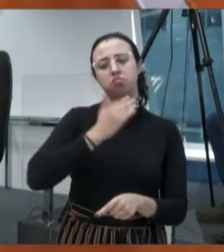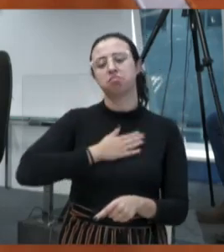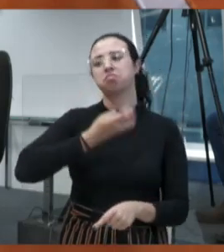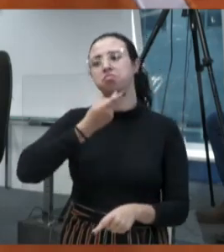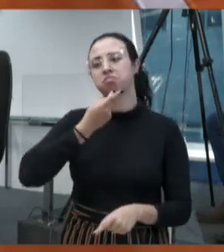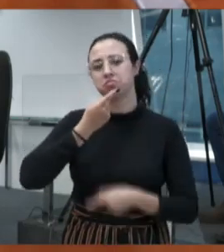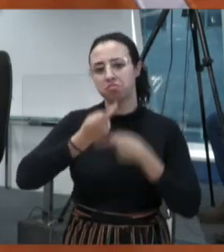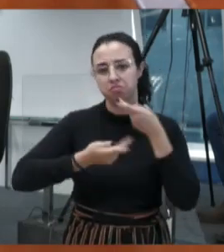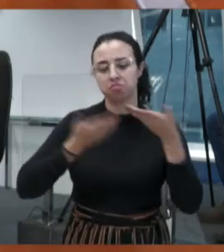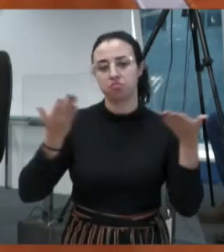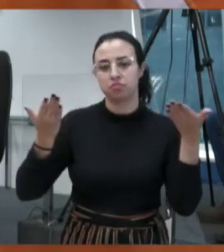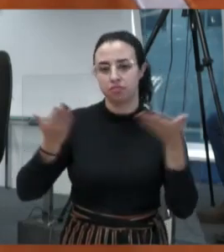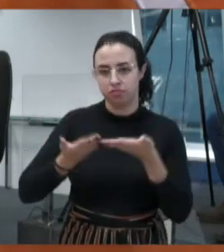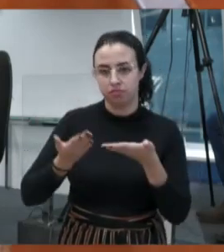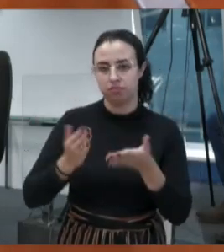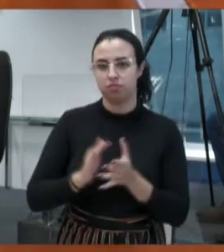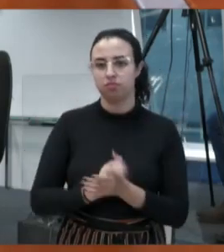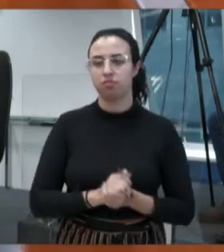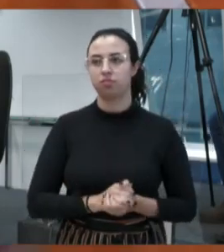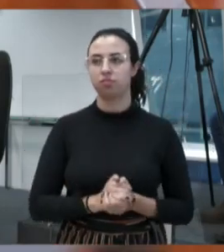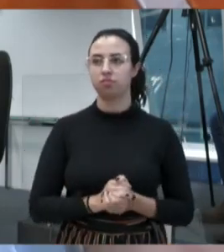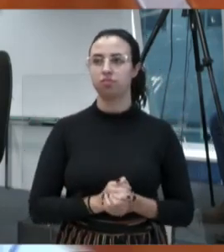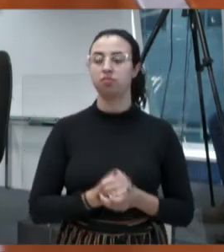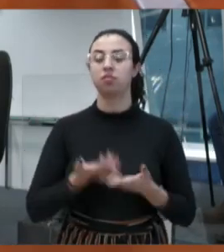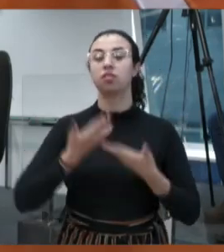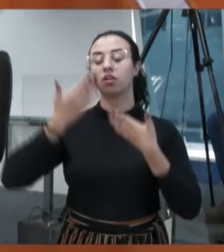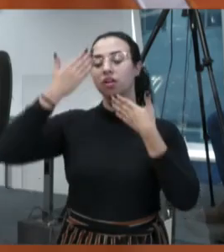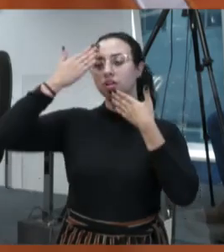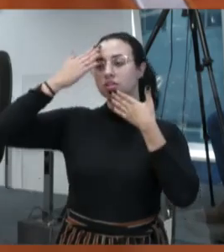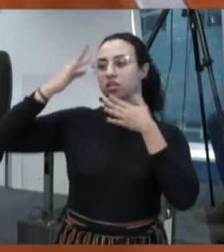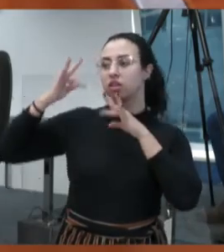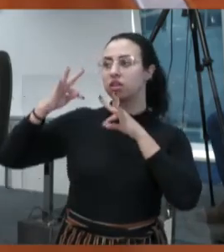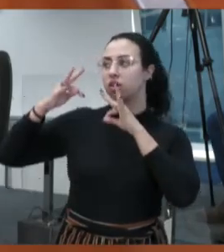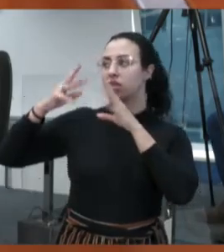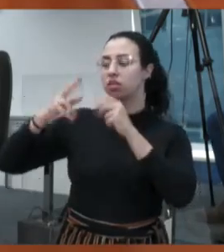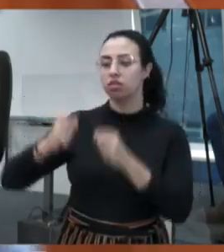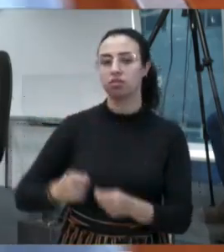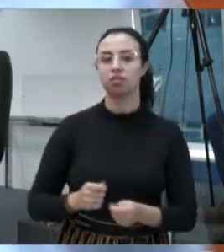minhas palavras na tarde de hoje, e que eu gostaria de agradecer a todos, e vem comigo, Divinópolis.